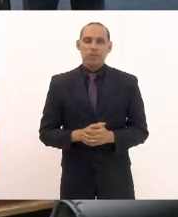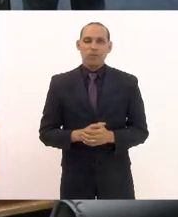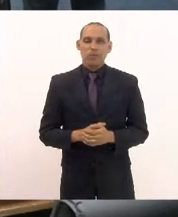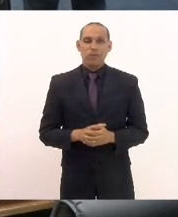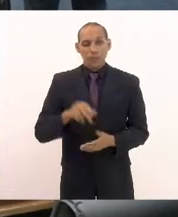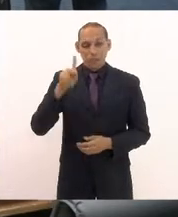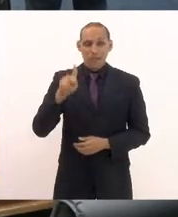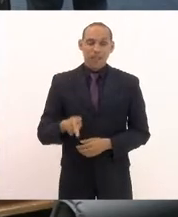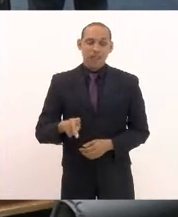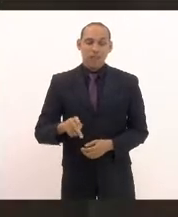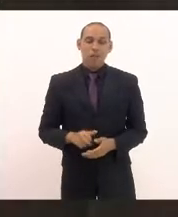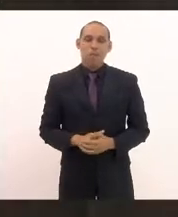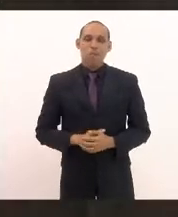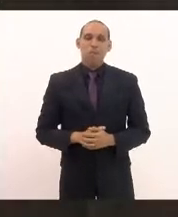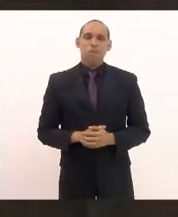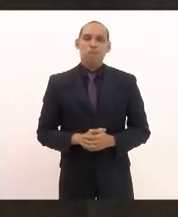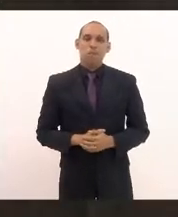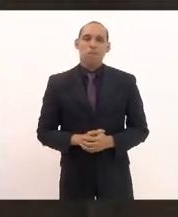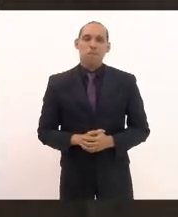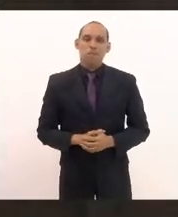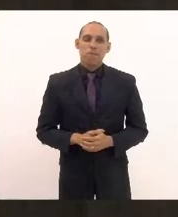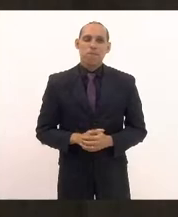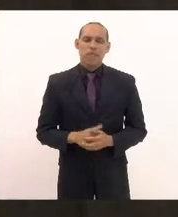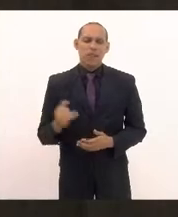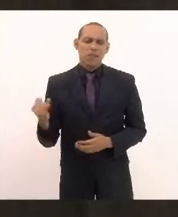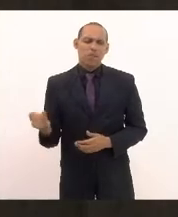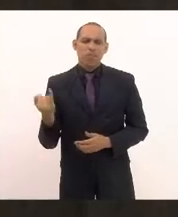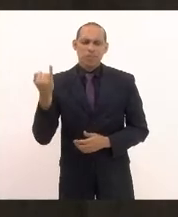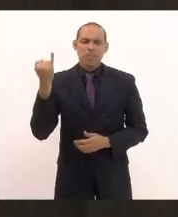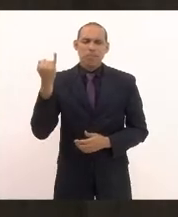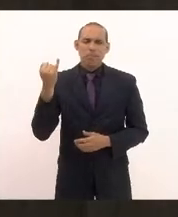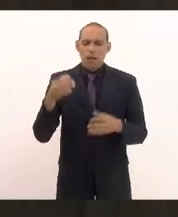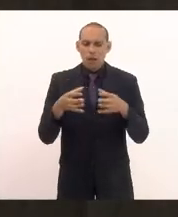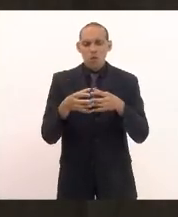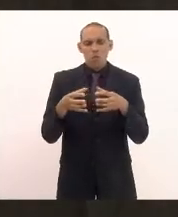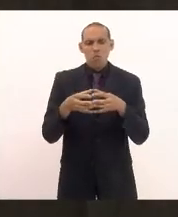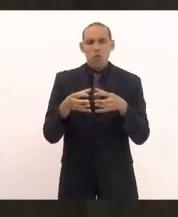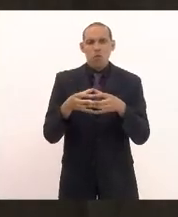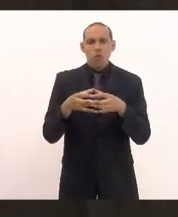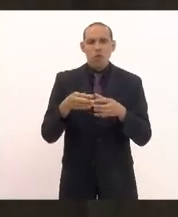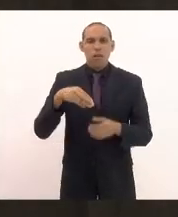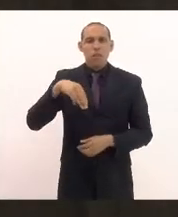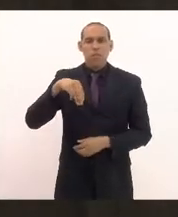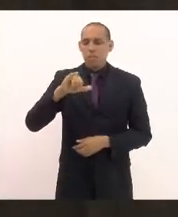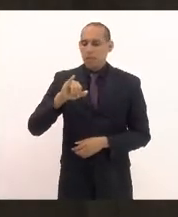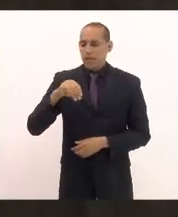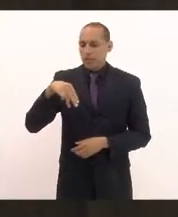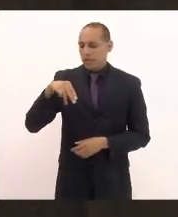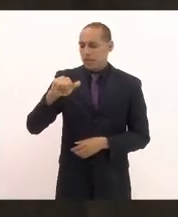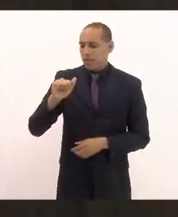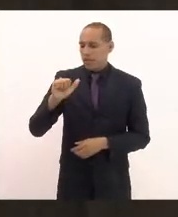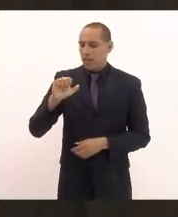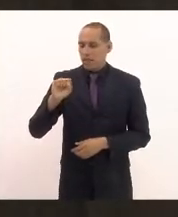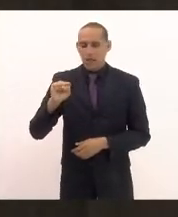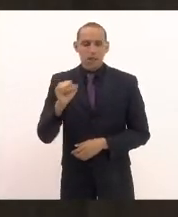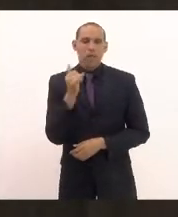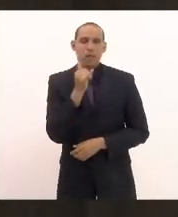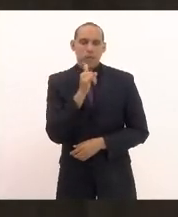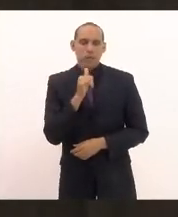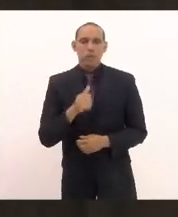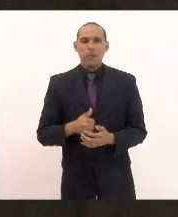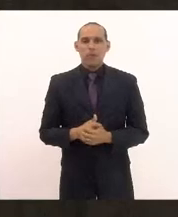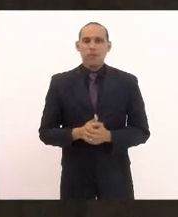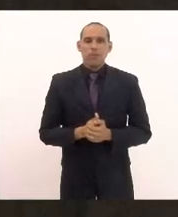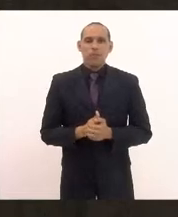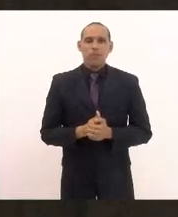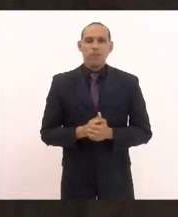Senhora presidente, pela importante Comissão de Minas e Energia, visto que todas